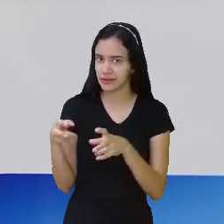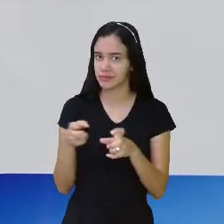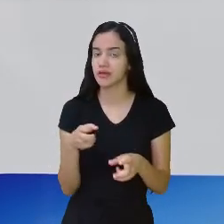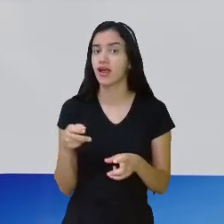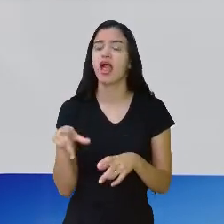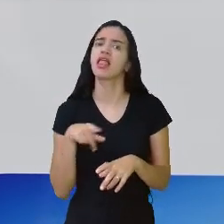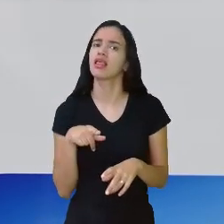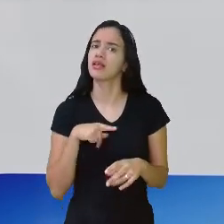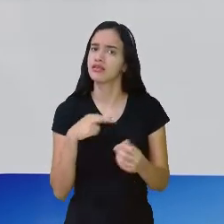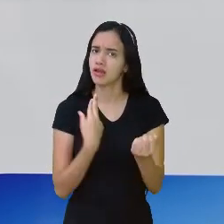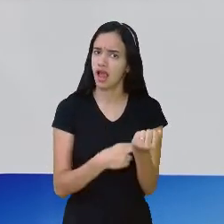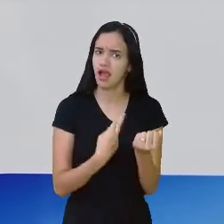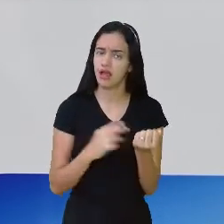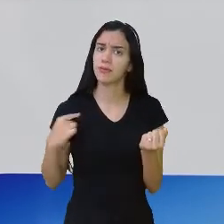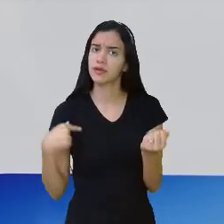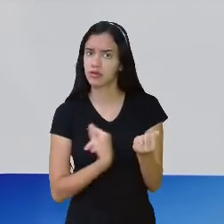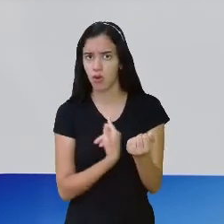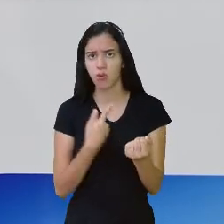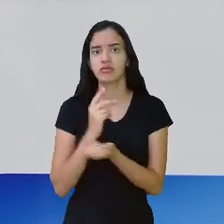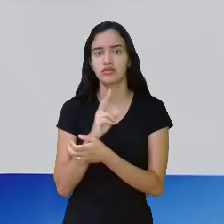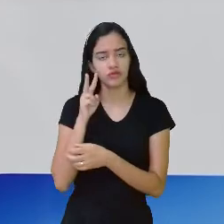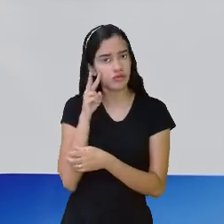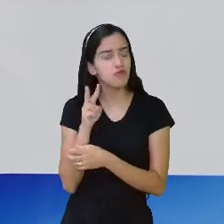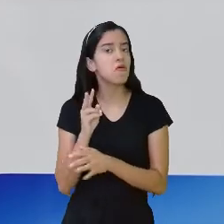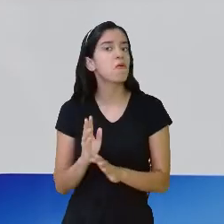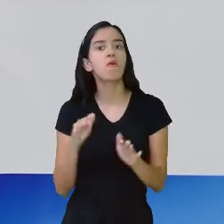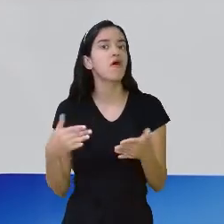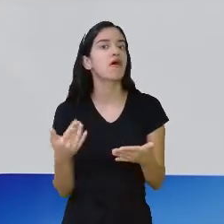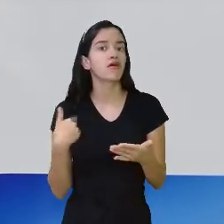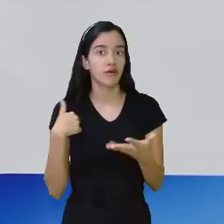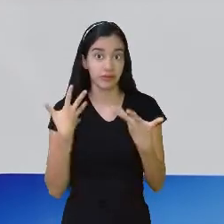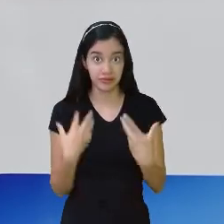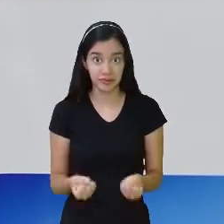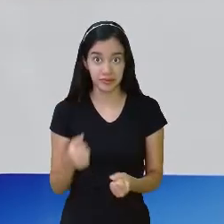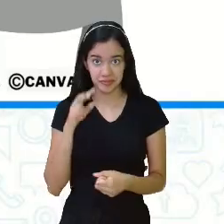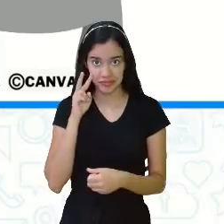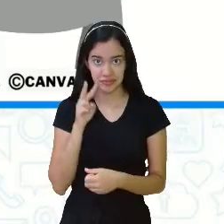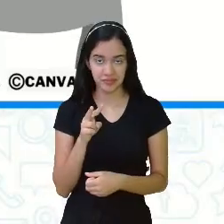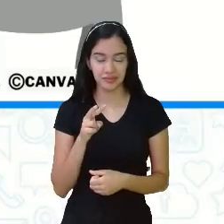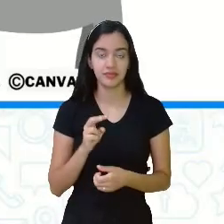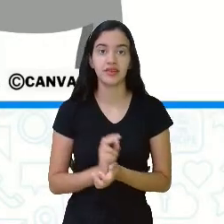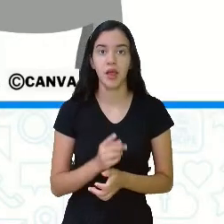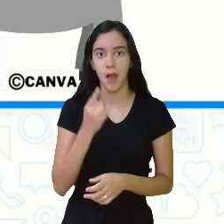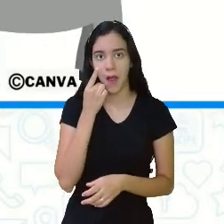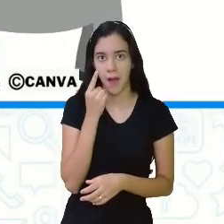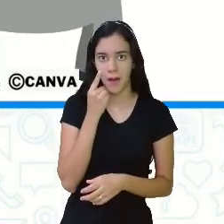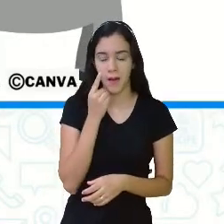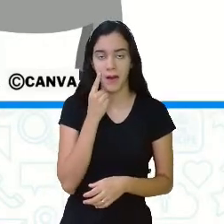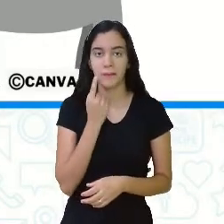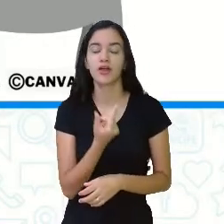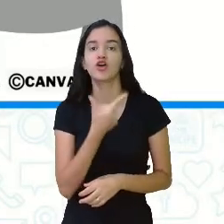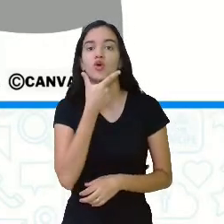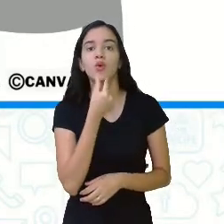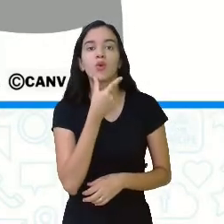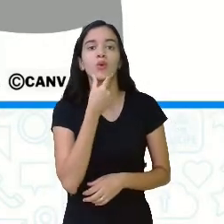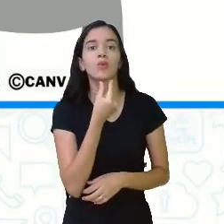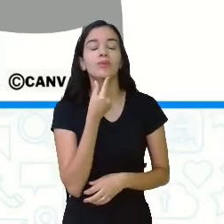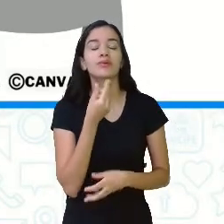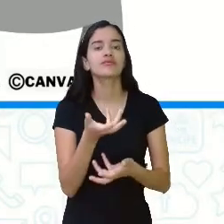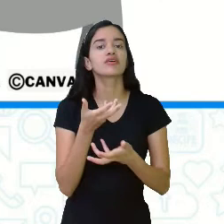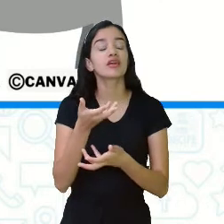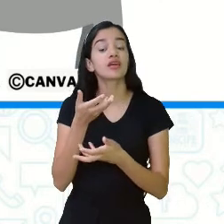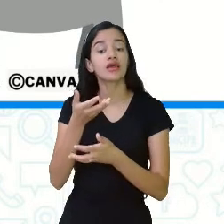Ele tinha rimas, isso a gente viu. Quais eram as rimas? Vamos ver? Olha só. O menino quer um burrinho